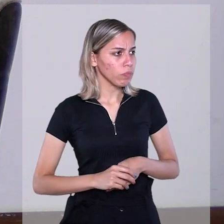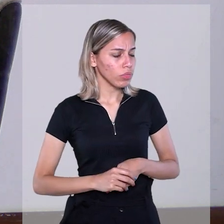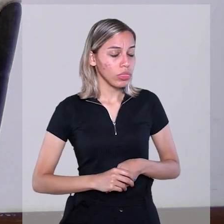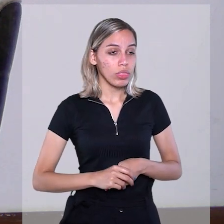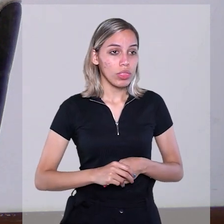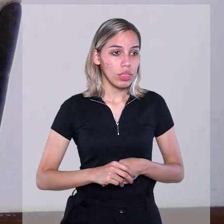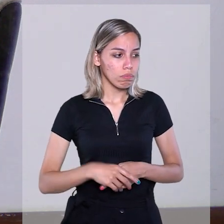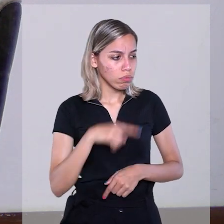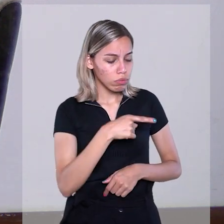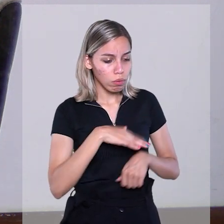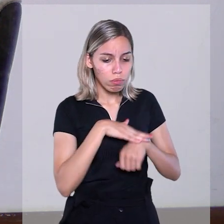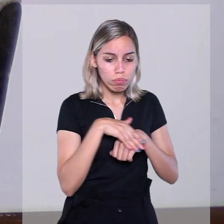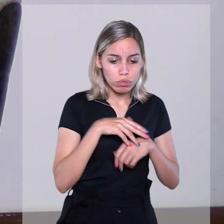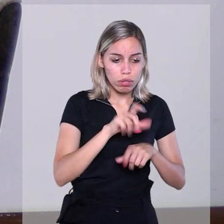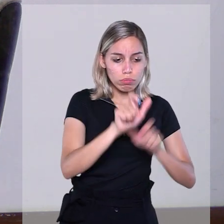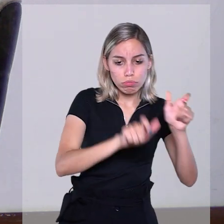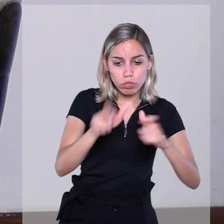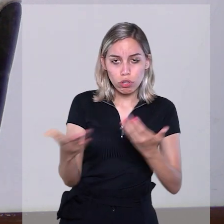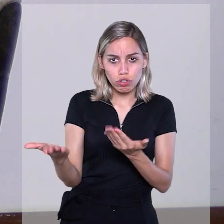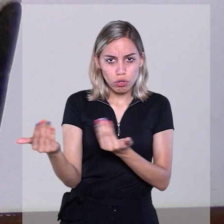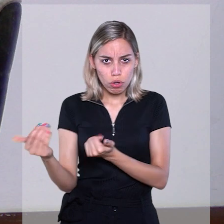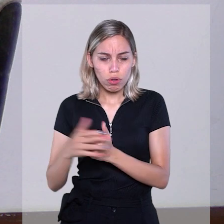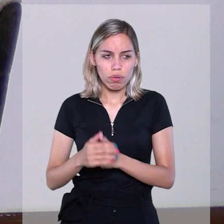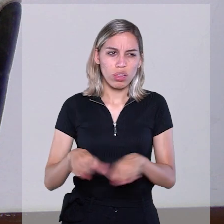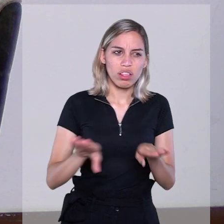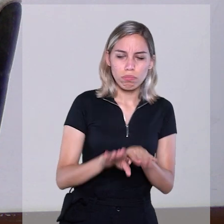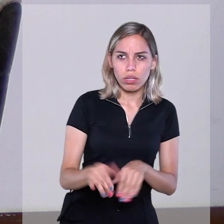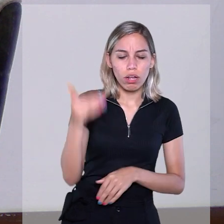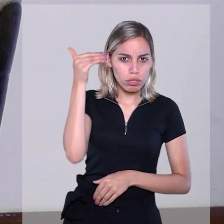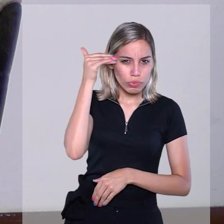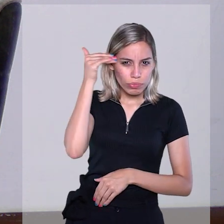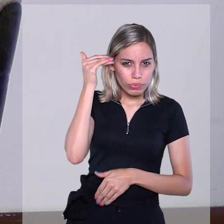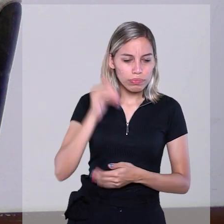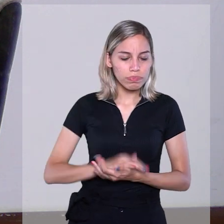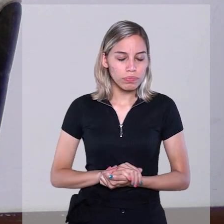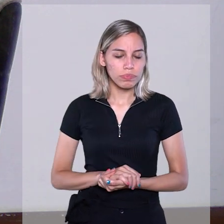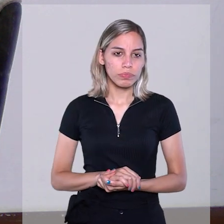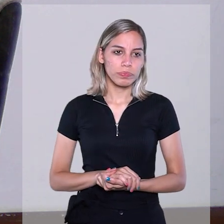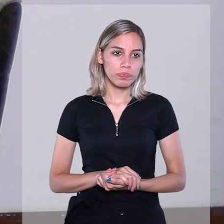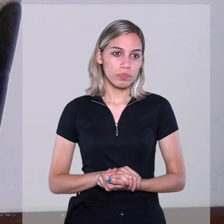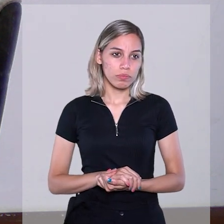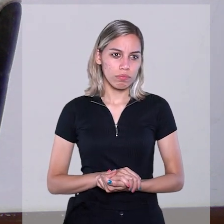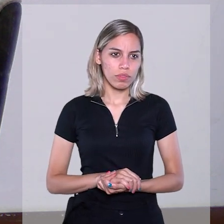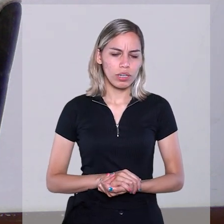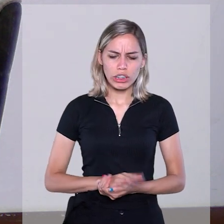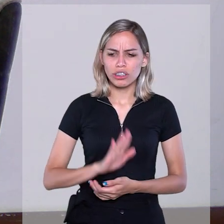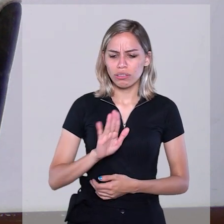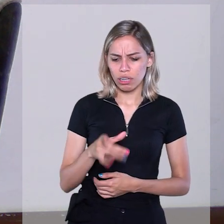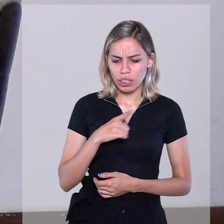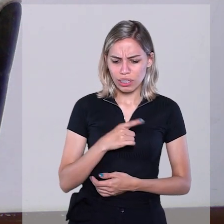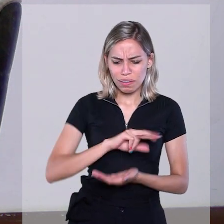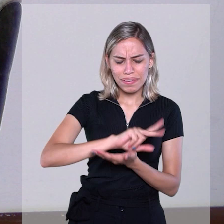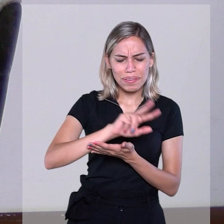possível com esse público jovem, com o público infanto-juvenil e juvenil. O livro já teve